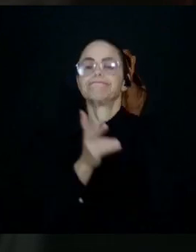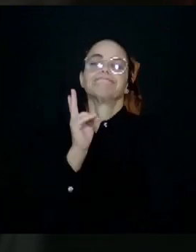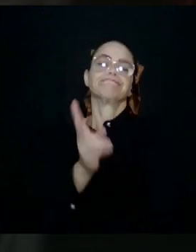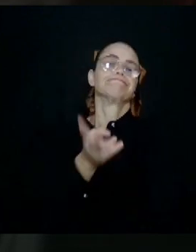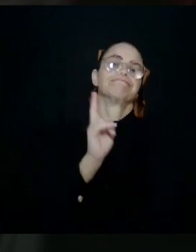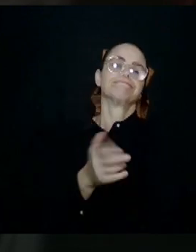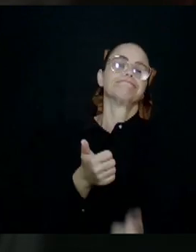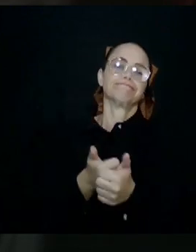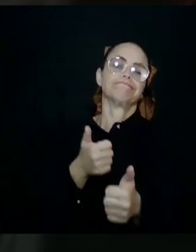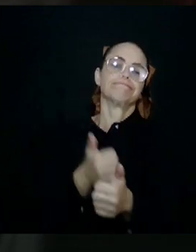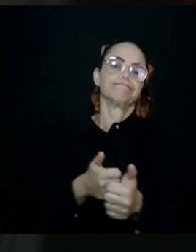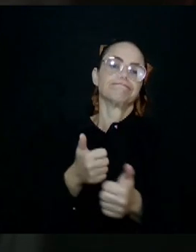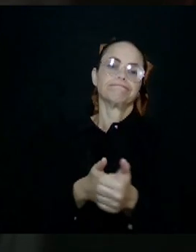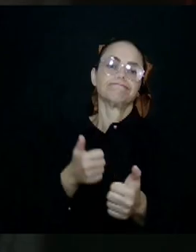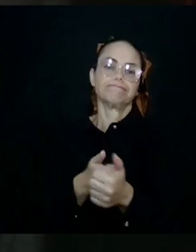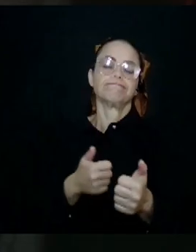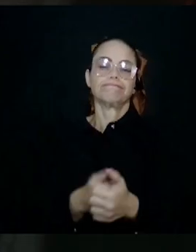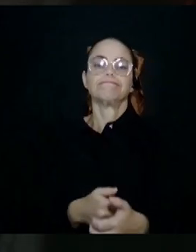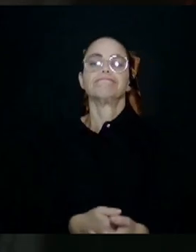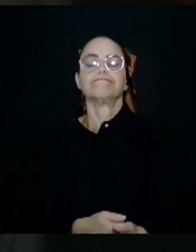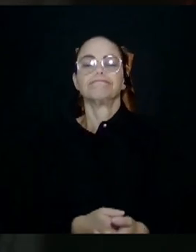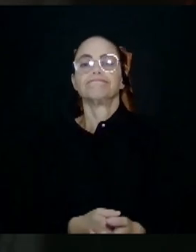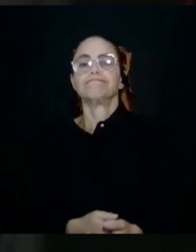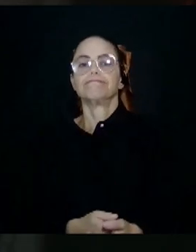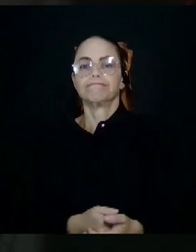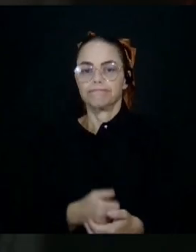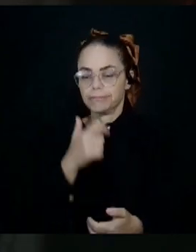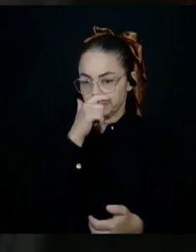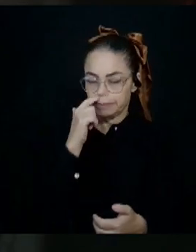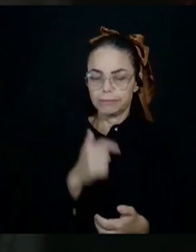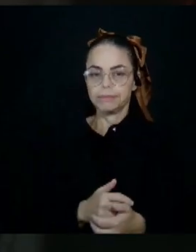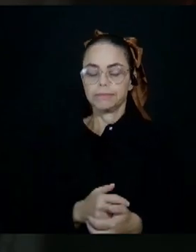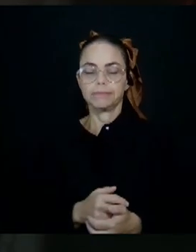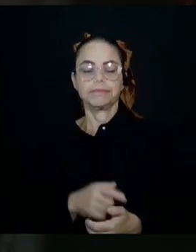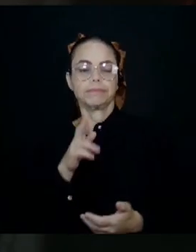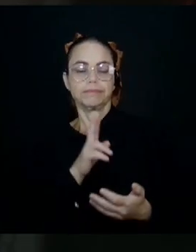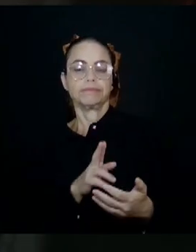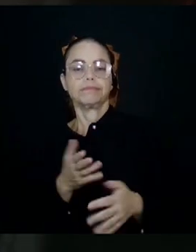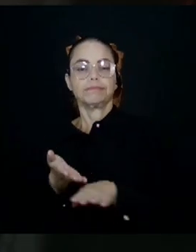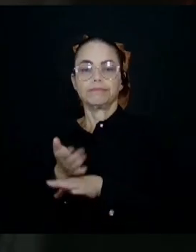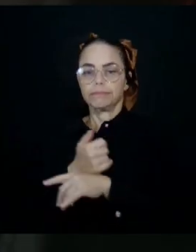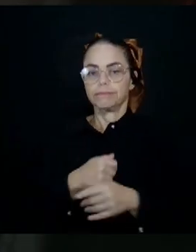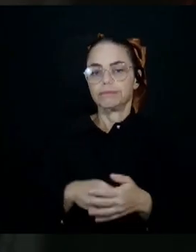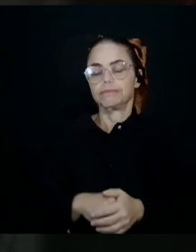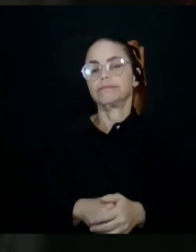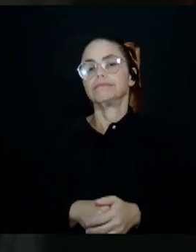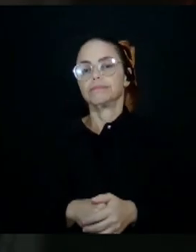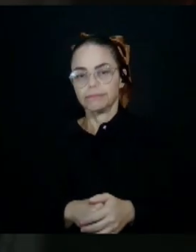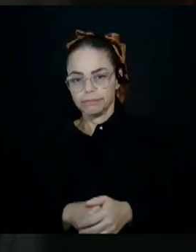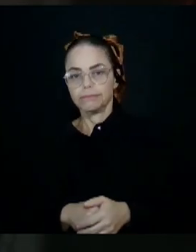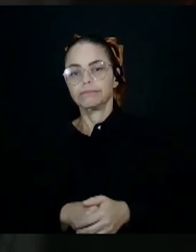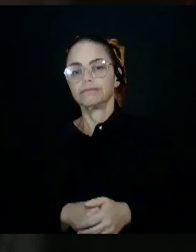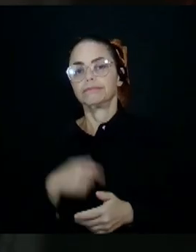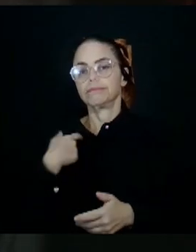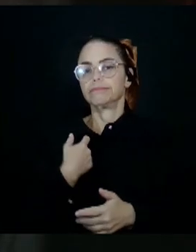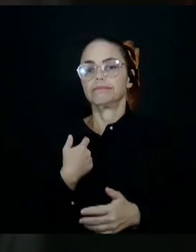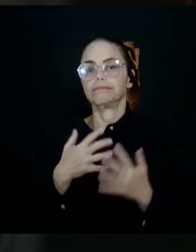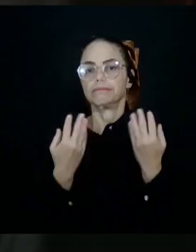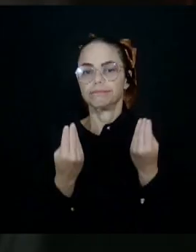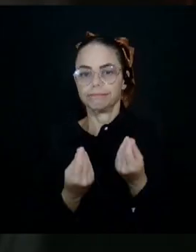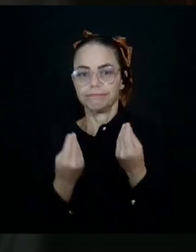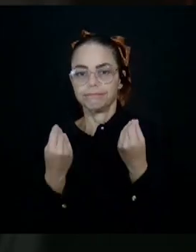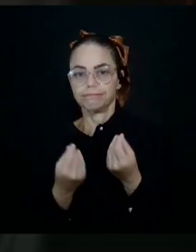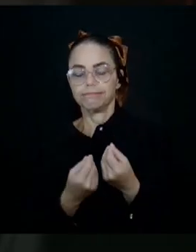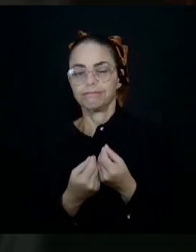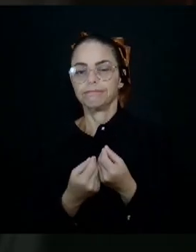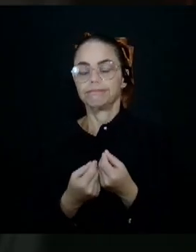Então, desconstruir, aliás, esses rótulos é, antes de tudo, um exercício de humanização e reparação histórica, né? Então,